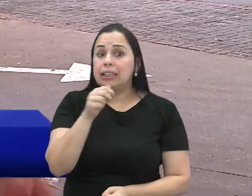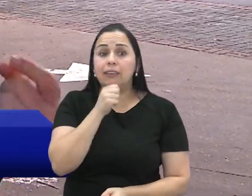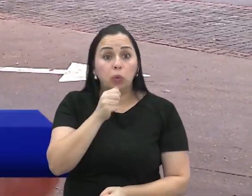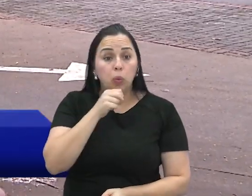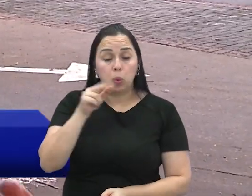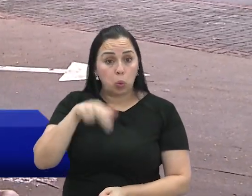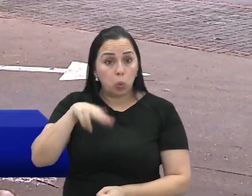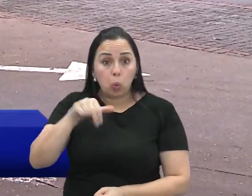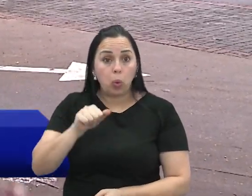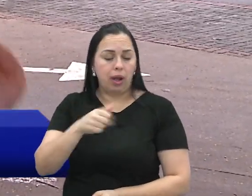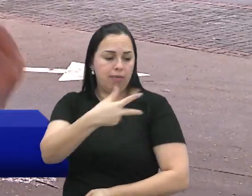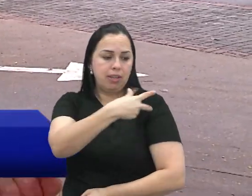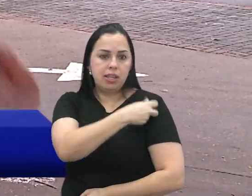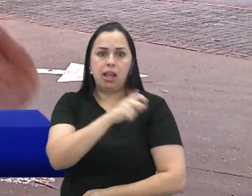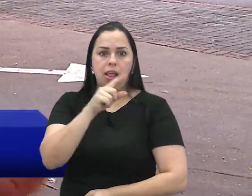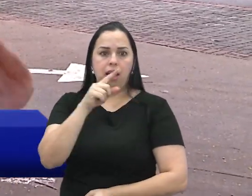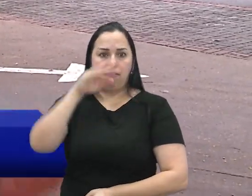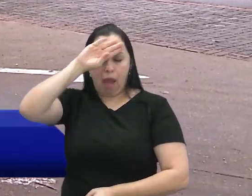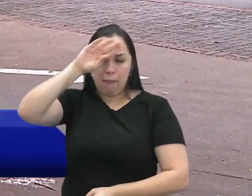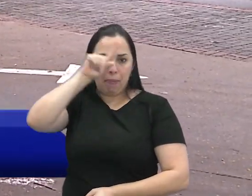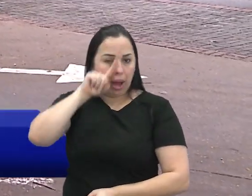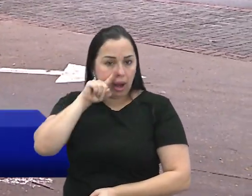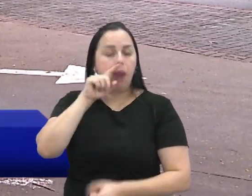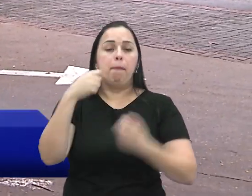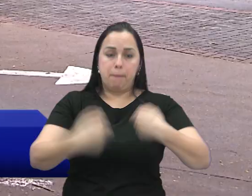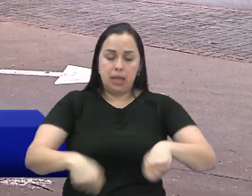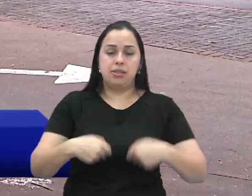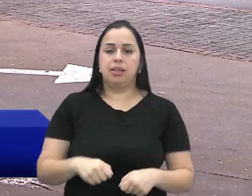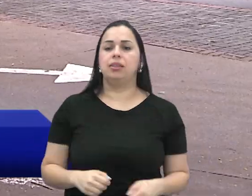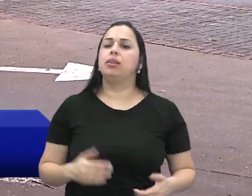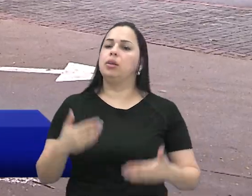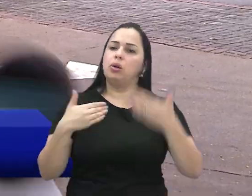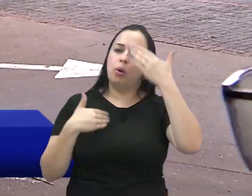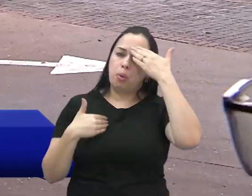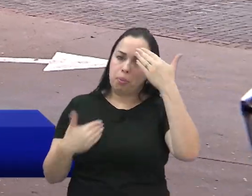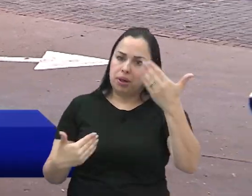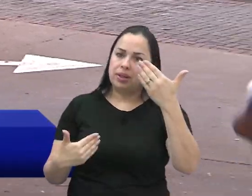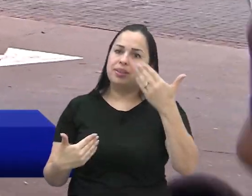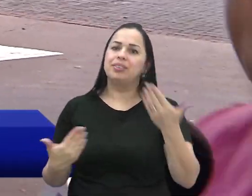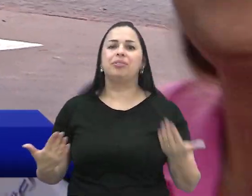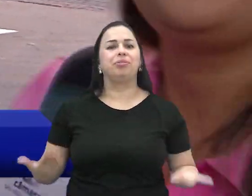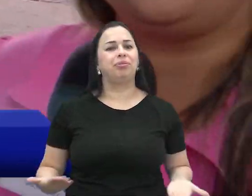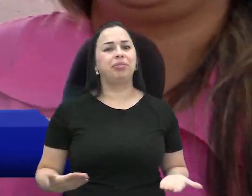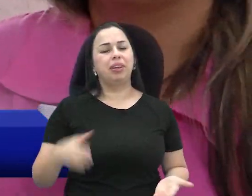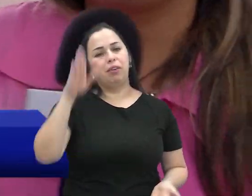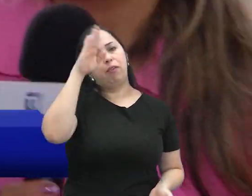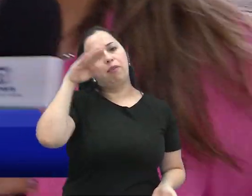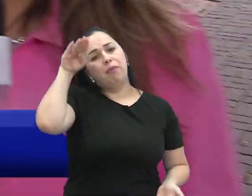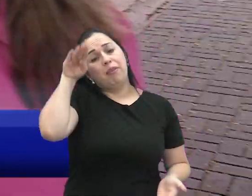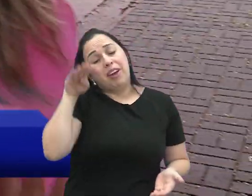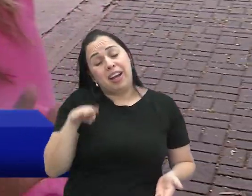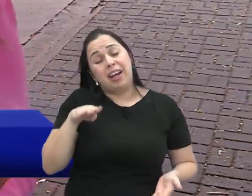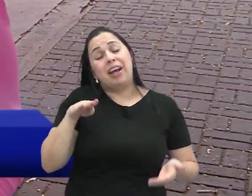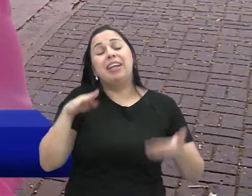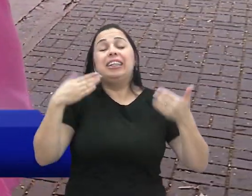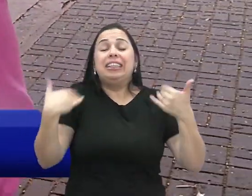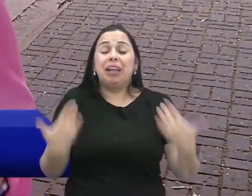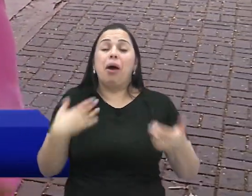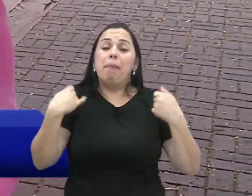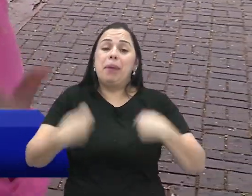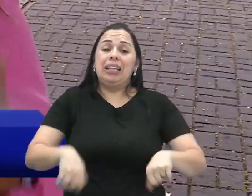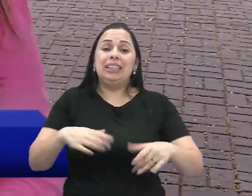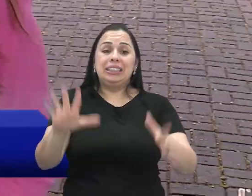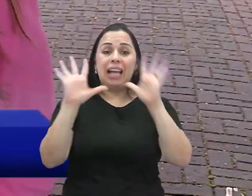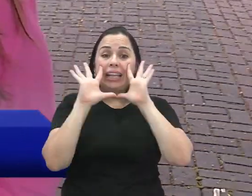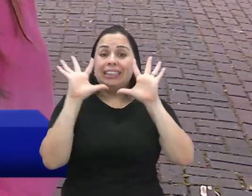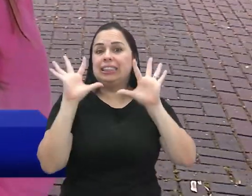quem nunca foi vacinado tomar uma dose dessa vacina de febre amarela. Muito obrigada. Fran, é isso, é ficar